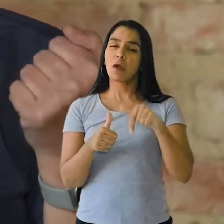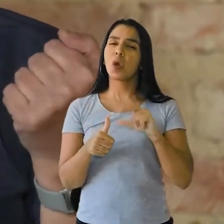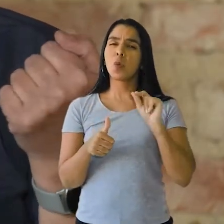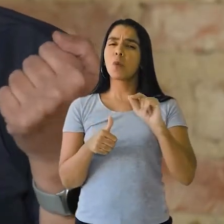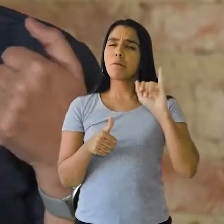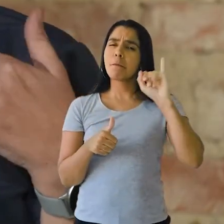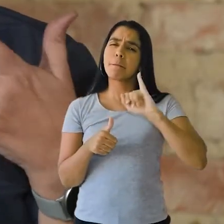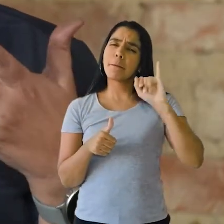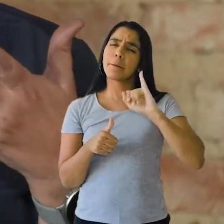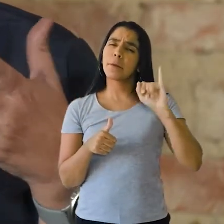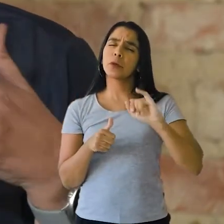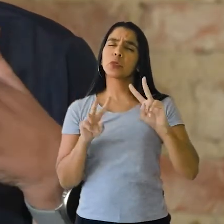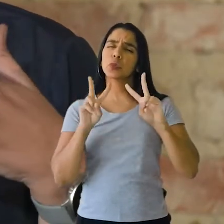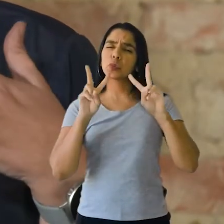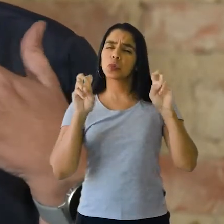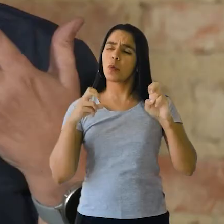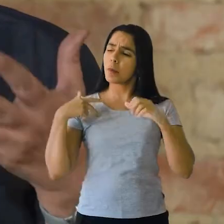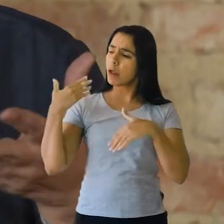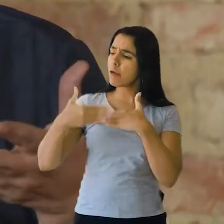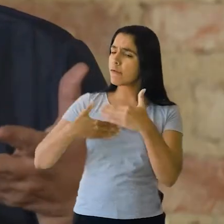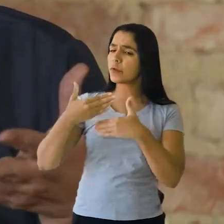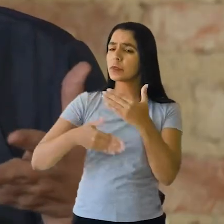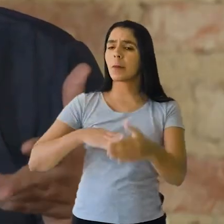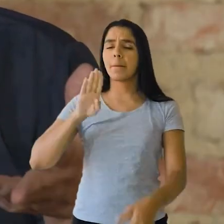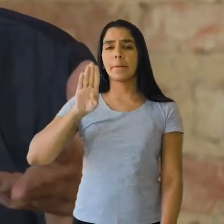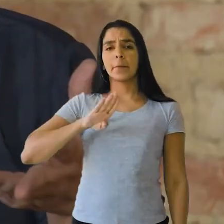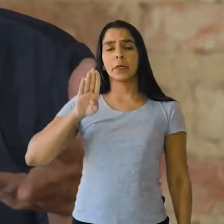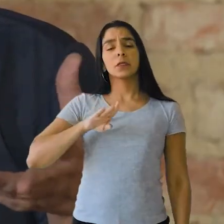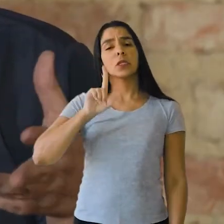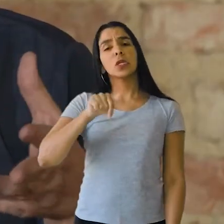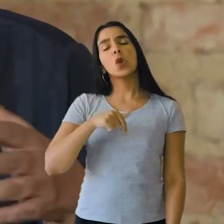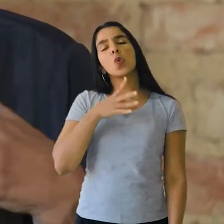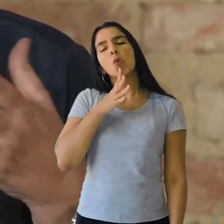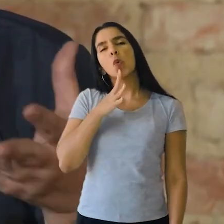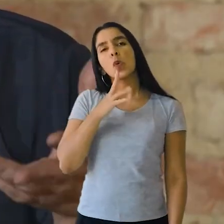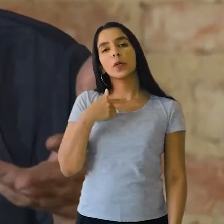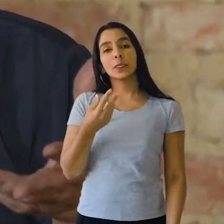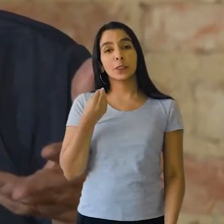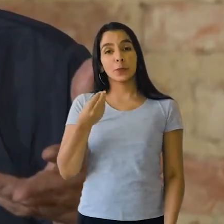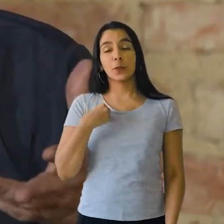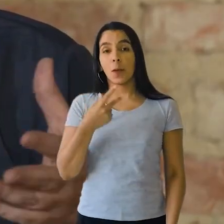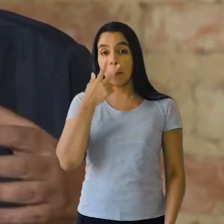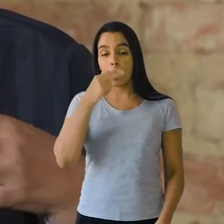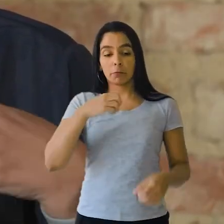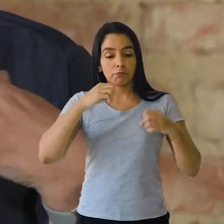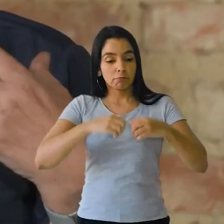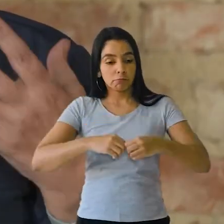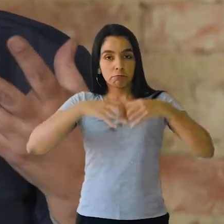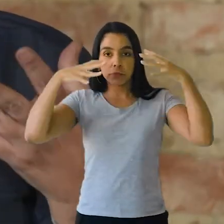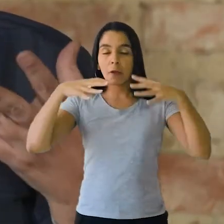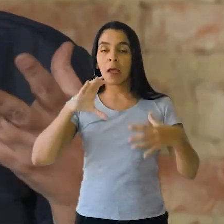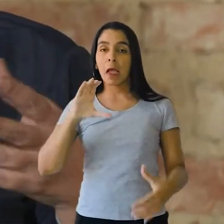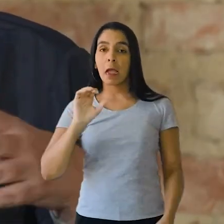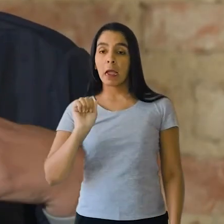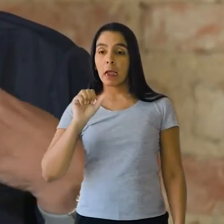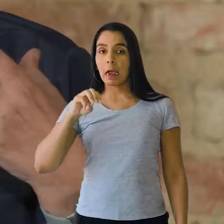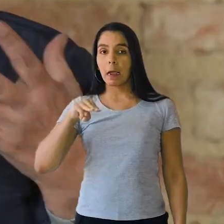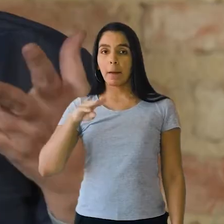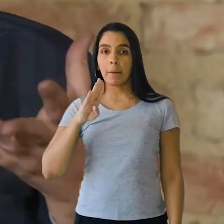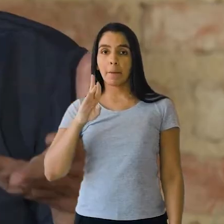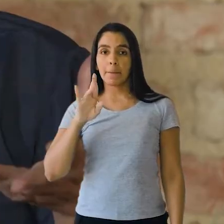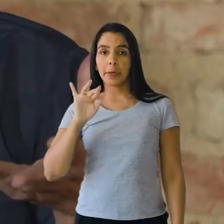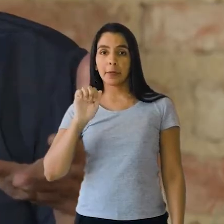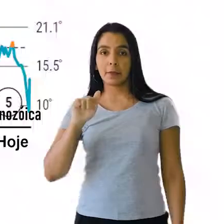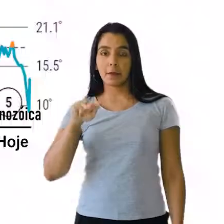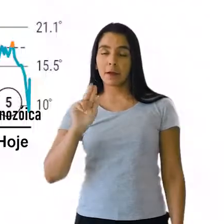primeiro deles é um evento extremamente importante do ponto de vista da evolução biológica, e ele é conhecido como